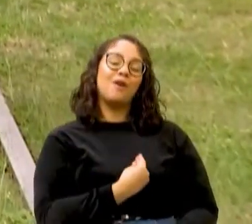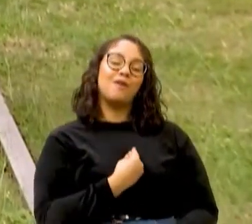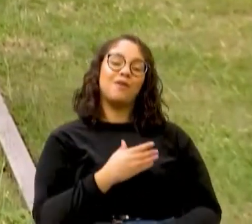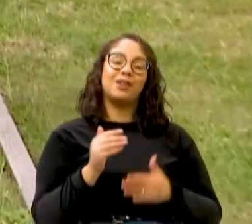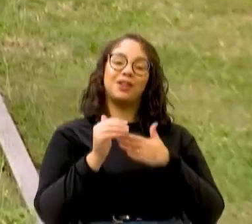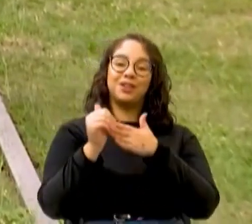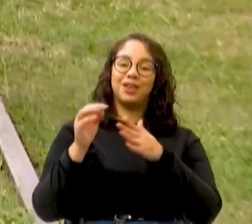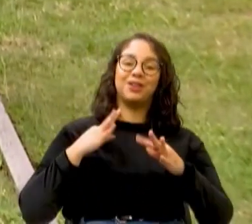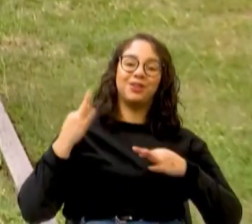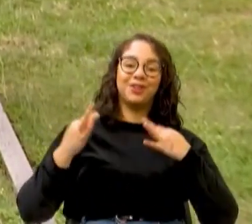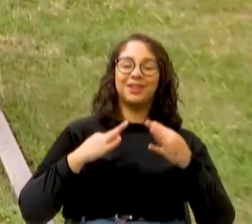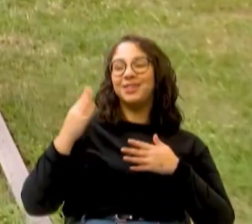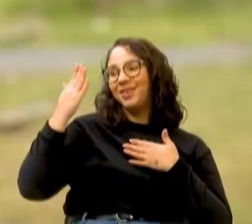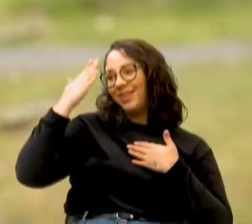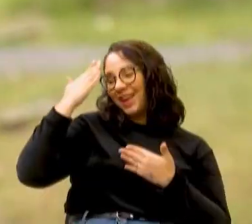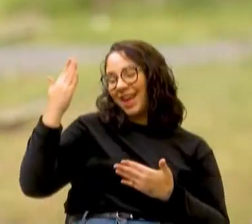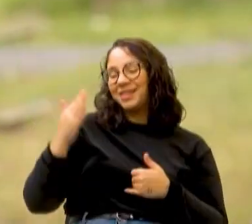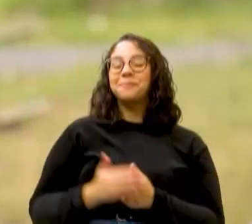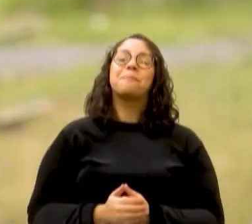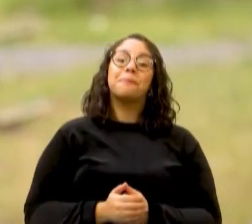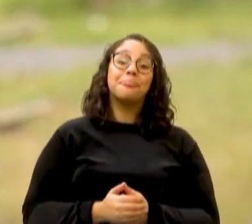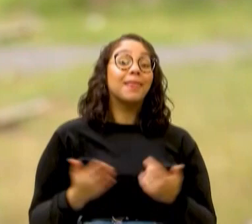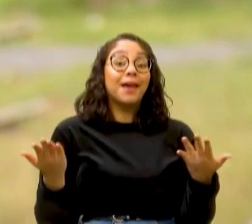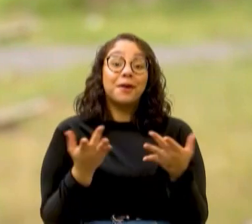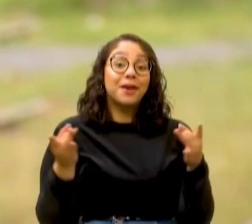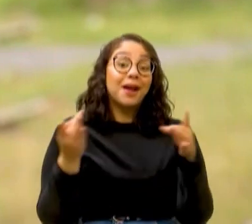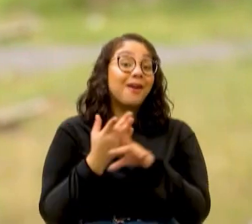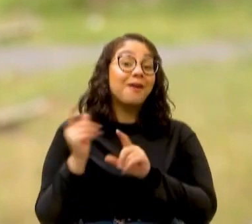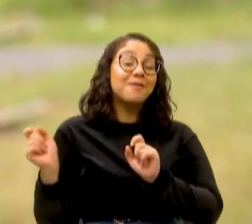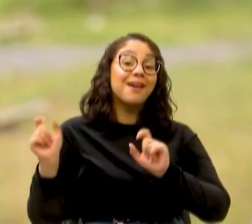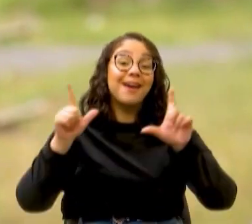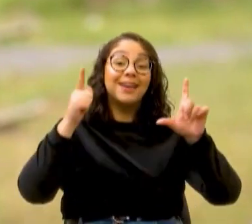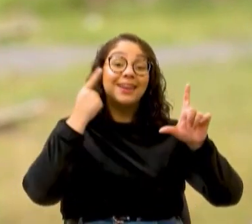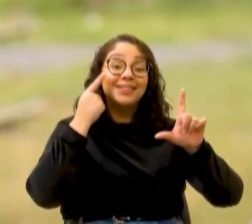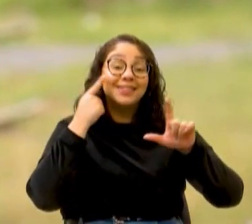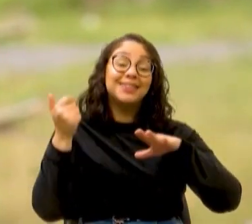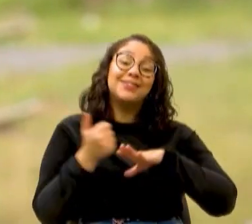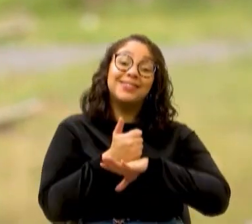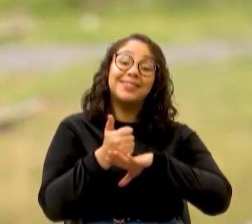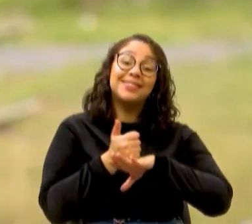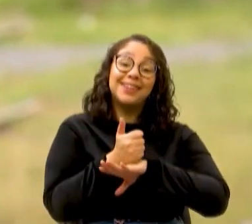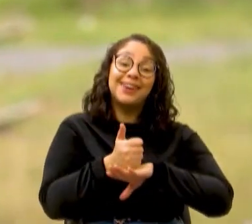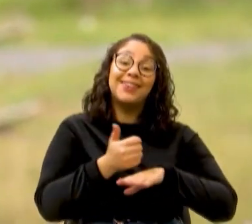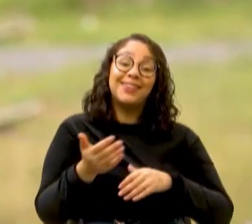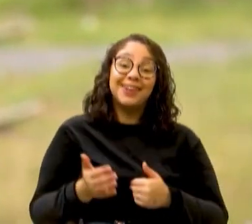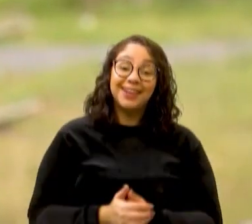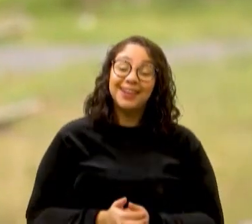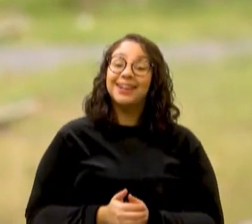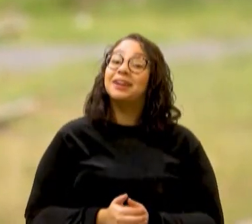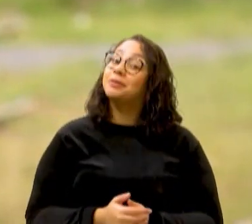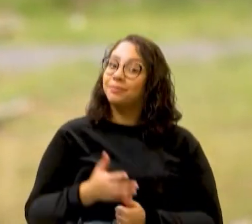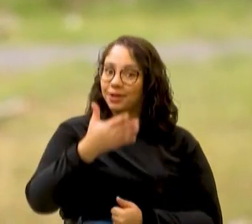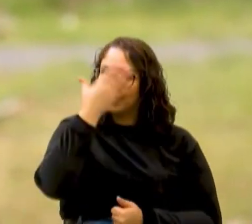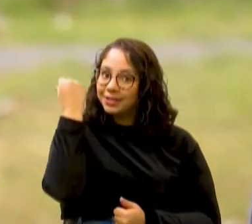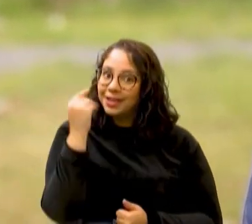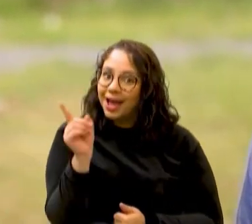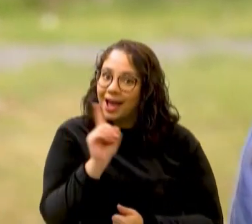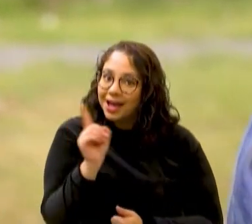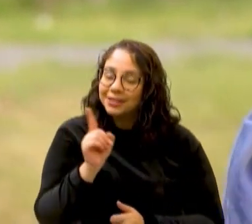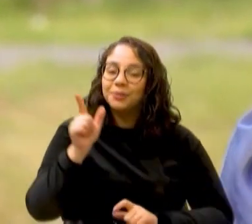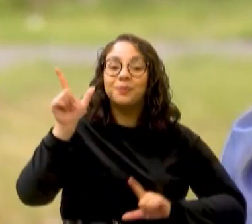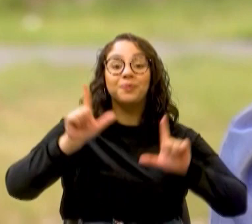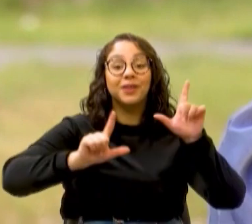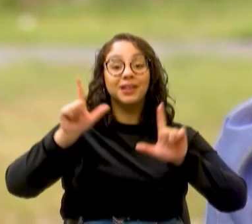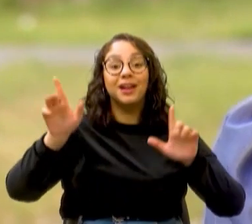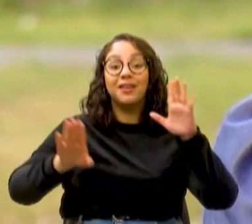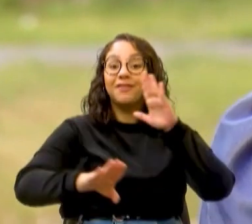sua caminhada de guia de turismo obrigada a vocês gente estamos ficando por aqui então com o nosso quadro se liga na profissão e